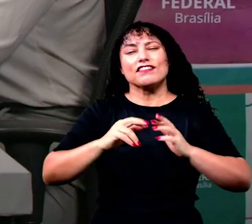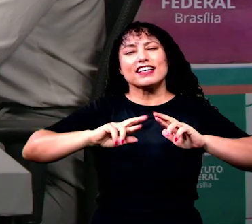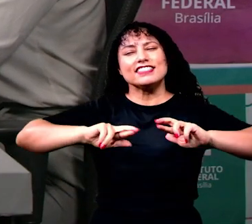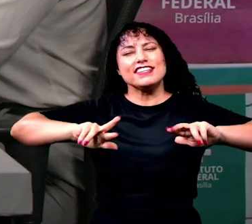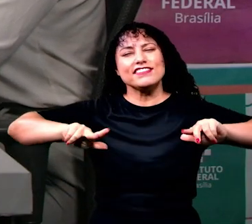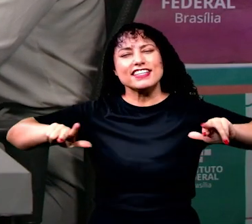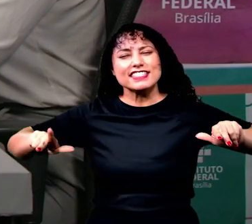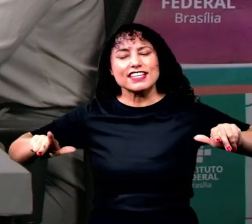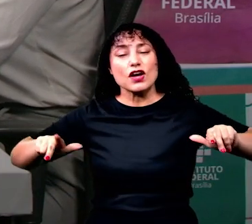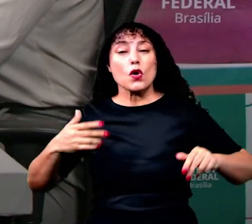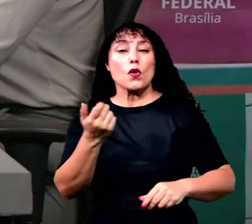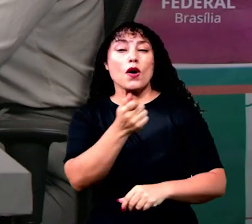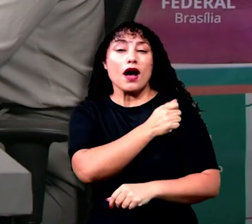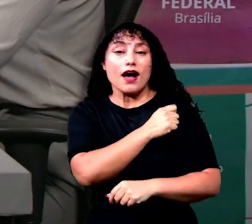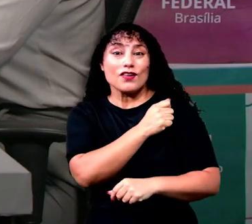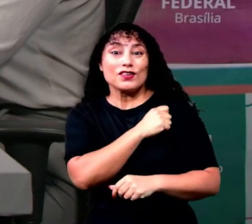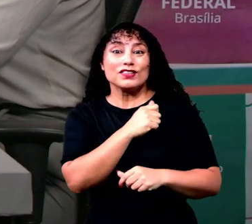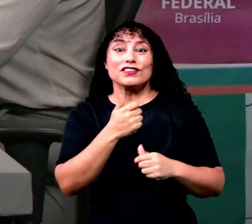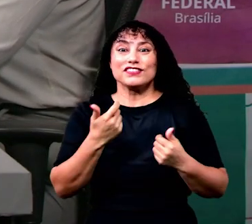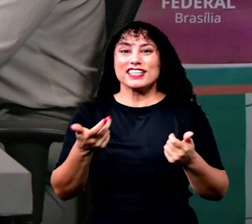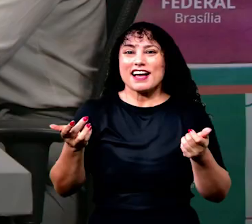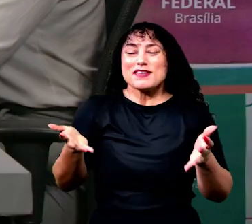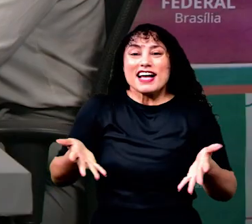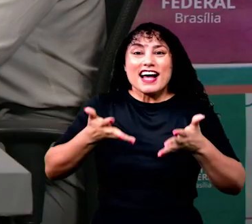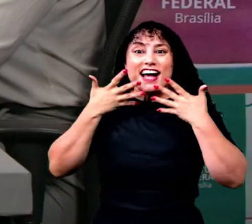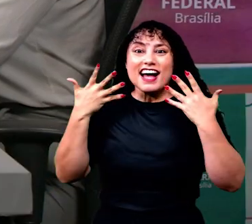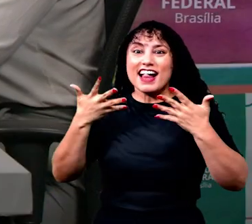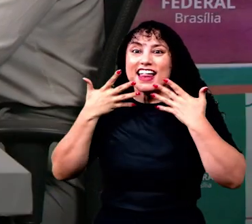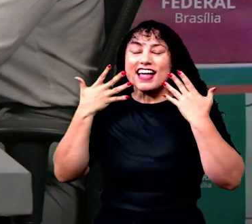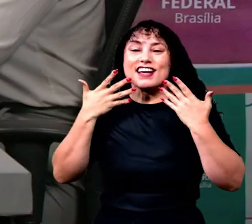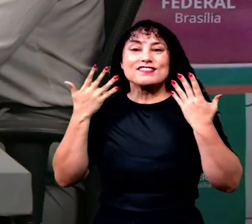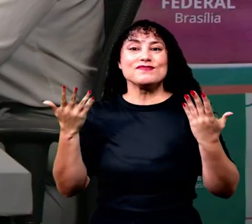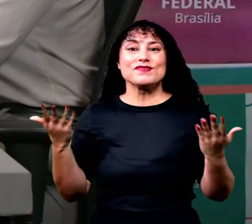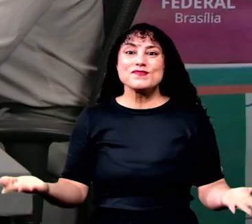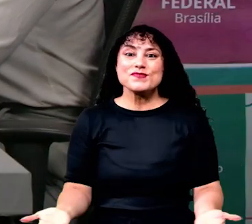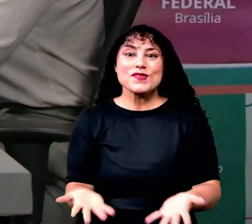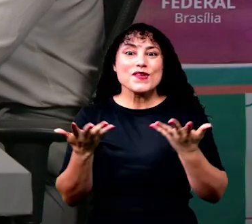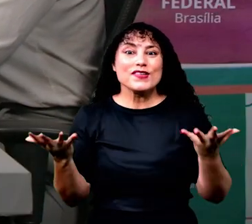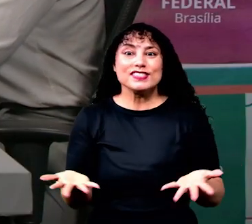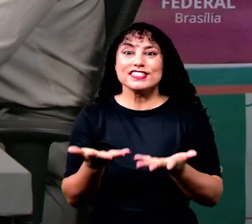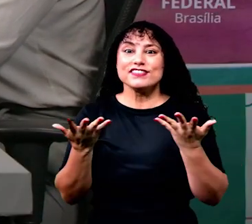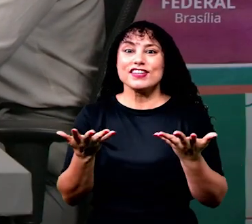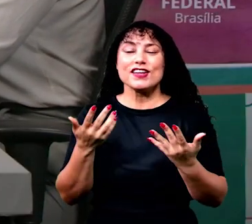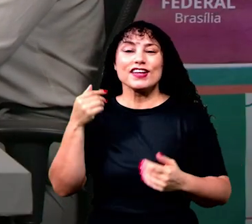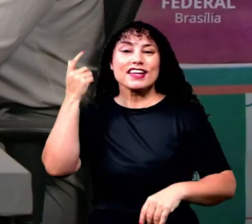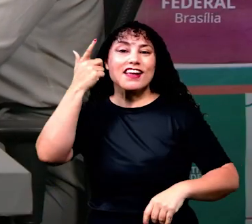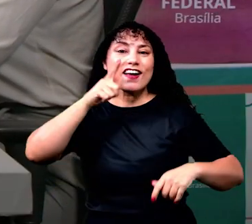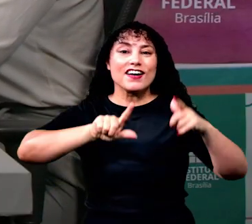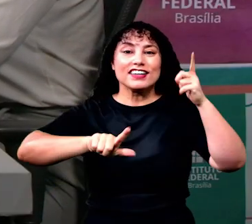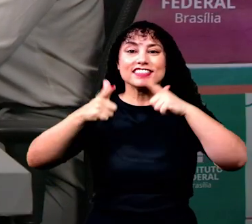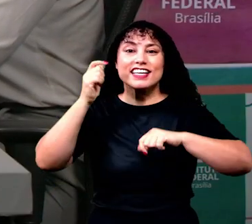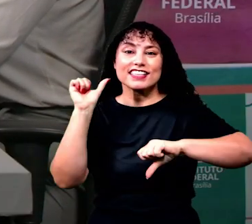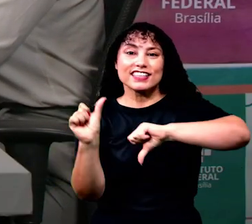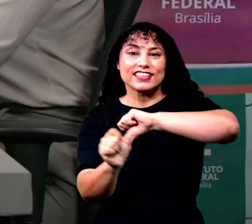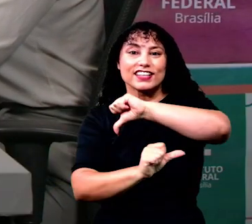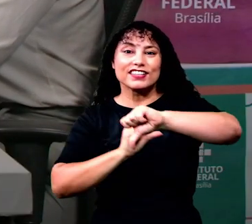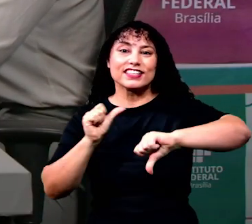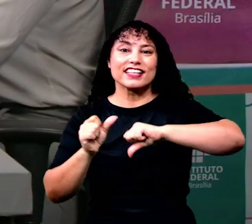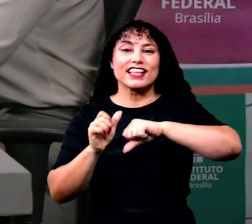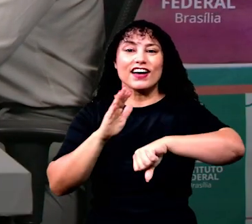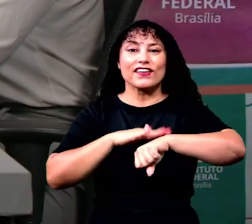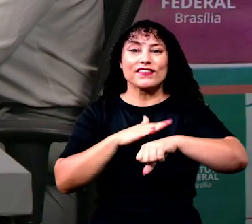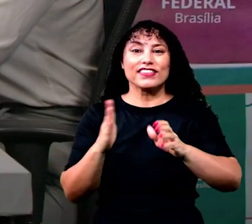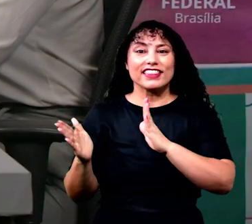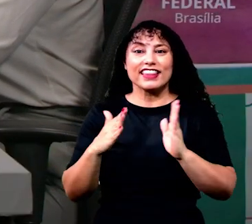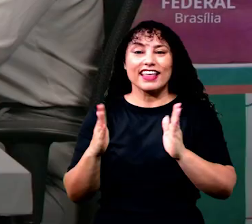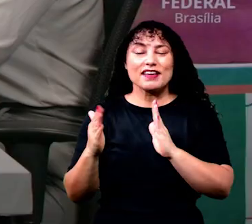diversificada, o estudante fica mais animado, fica mais motivado, e a gente consegue tornar esse pouco tempo uma